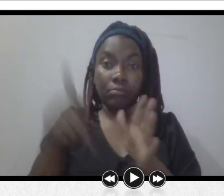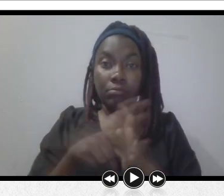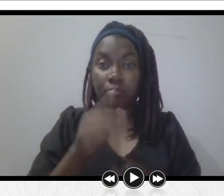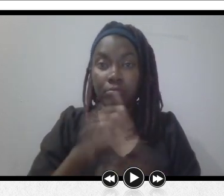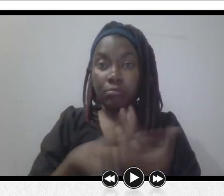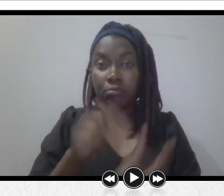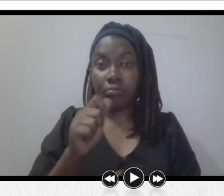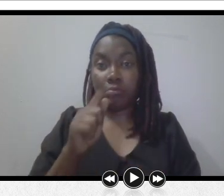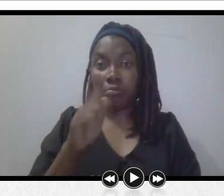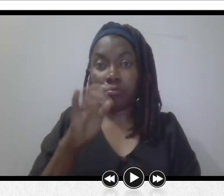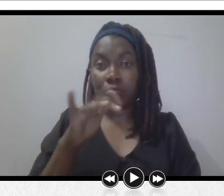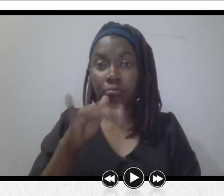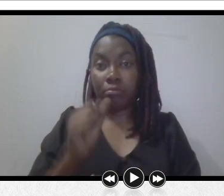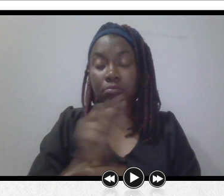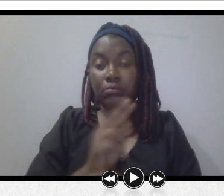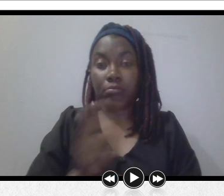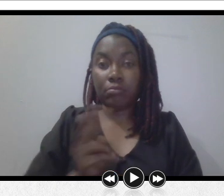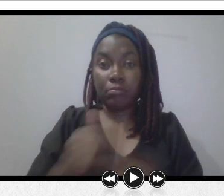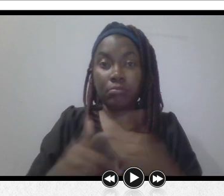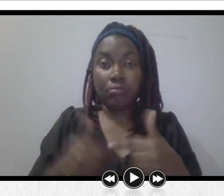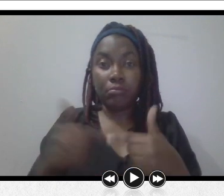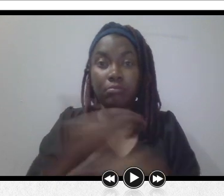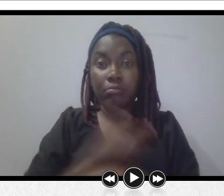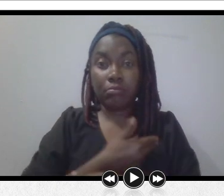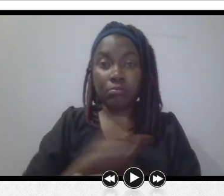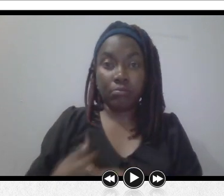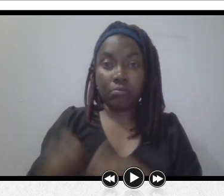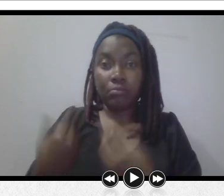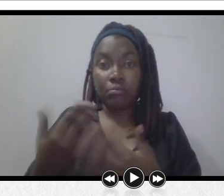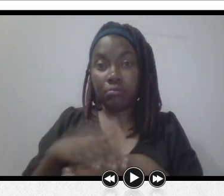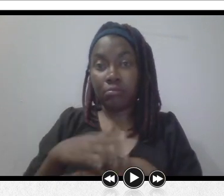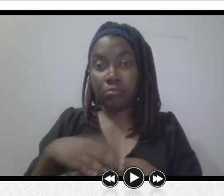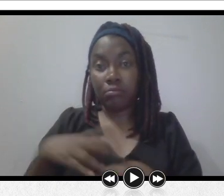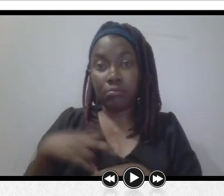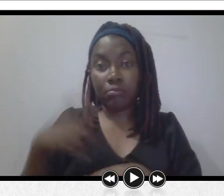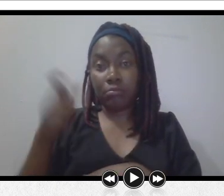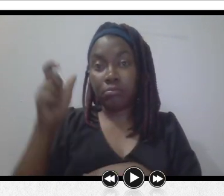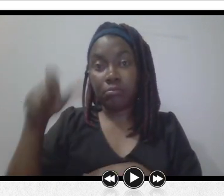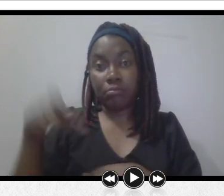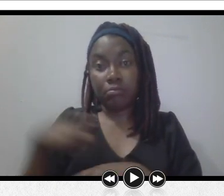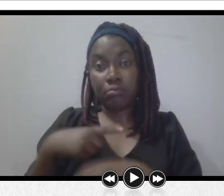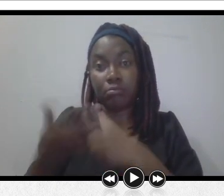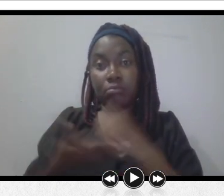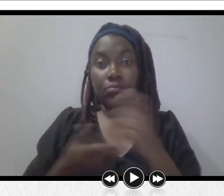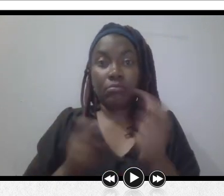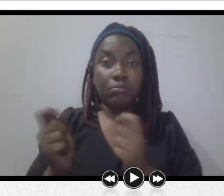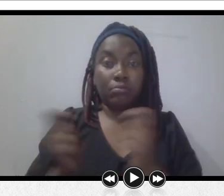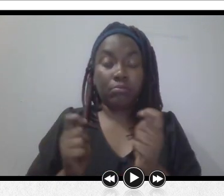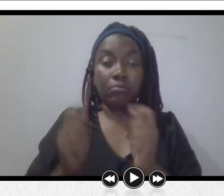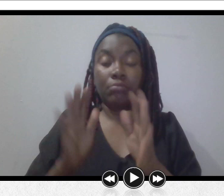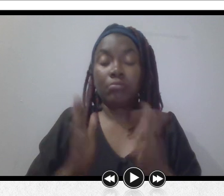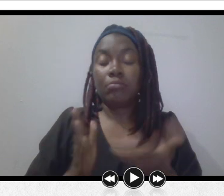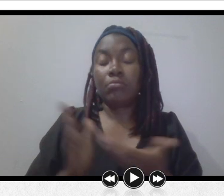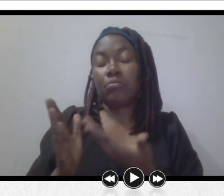de uma agência para fiscalizar serviços públicos prestados pelo privado, é um modelo que tem bases econômicas. Mas aqui,